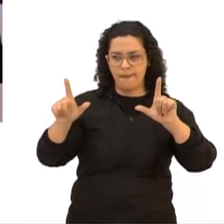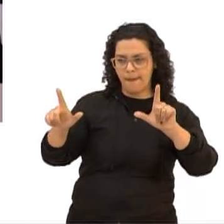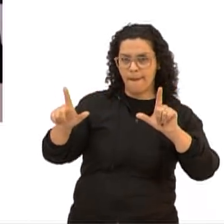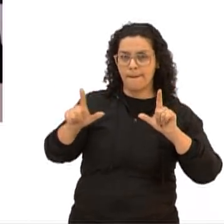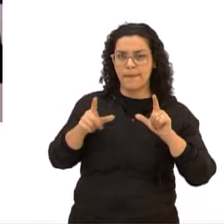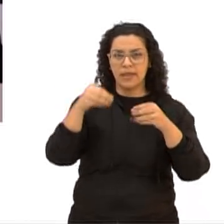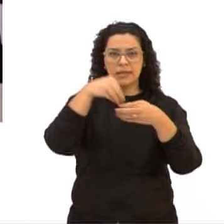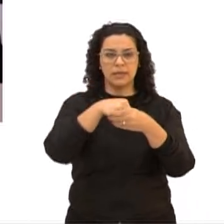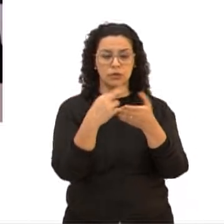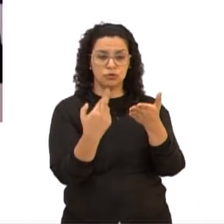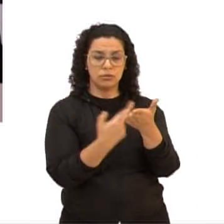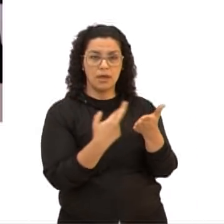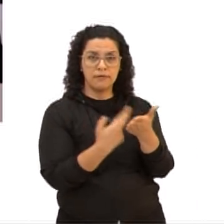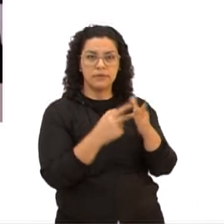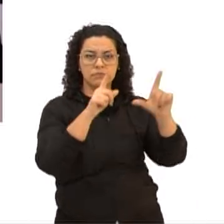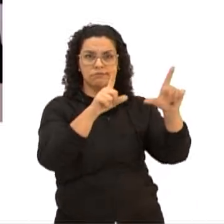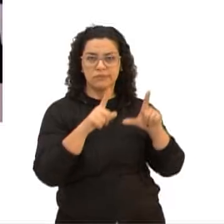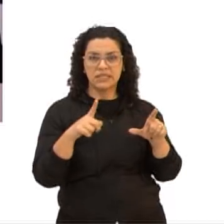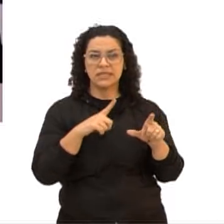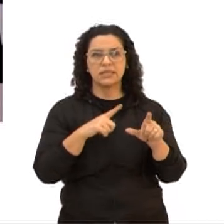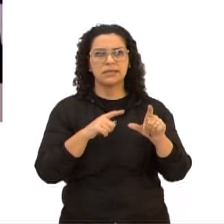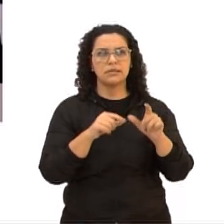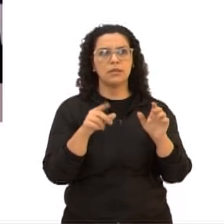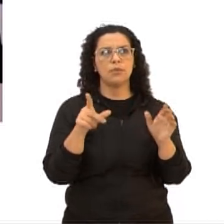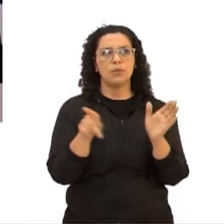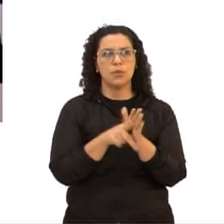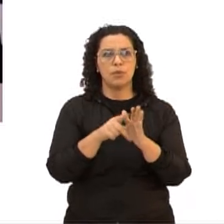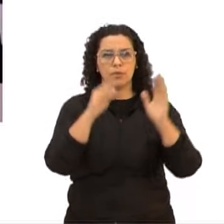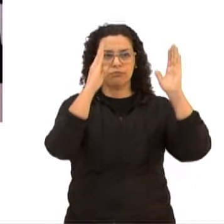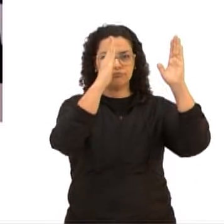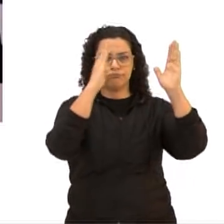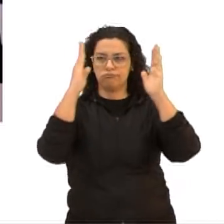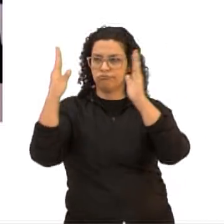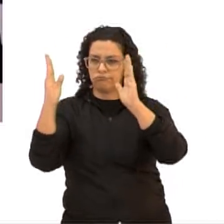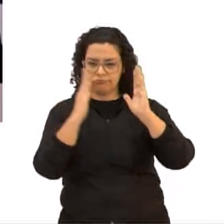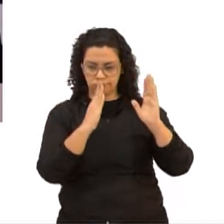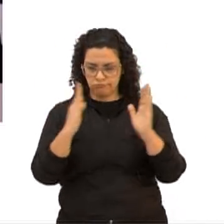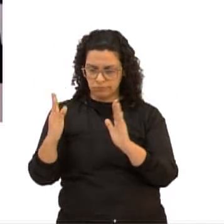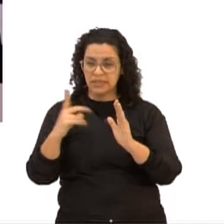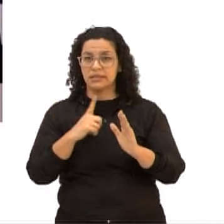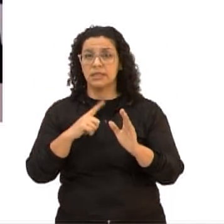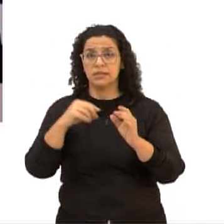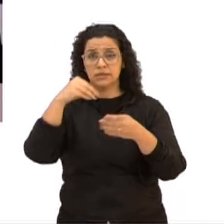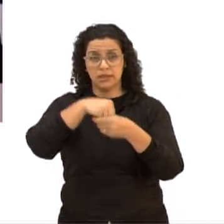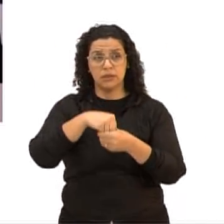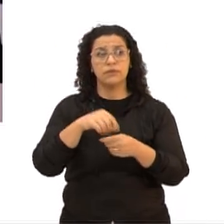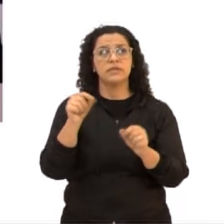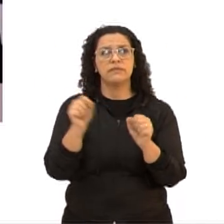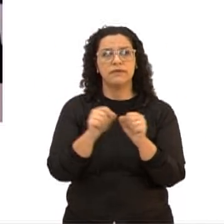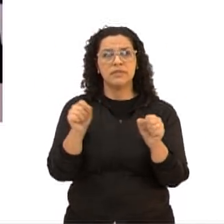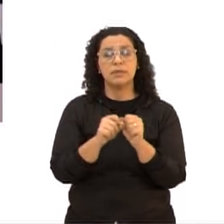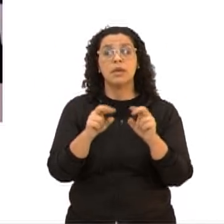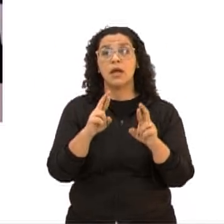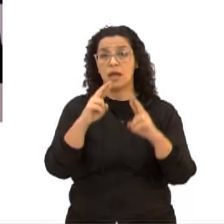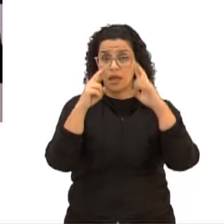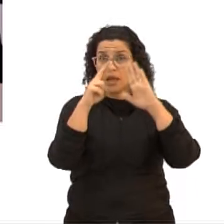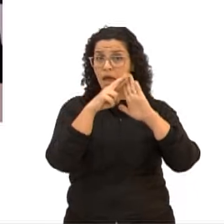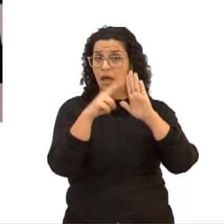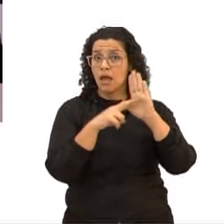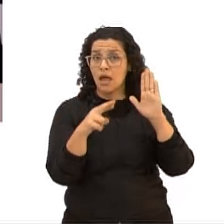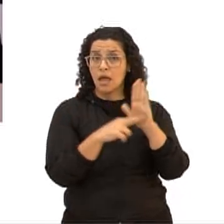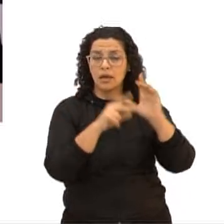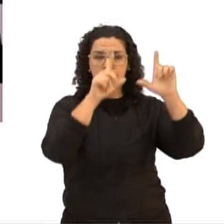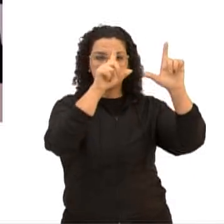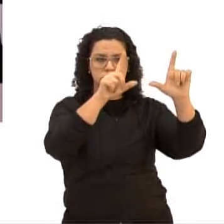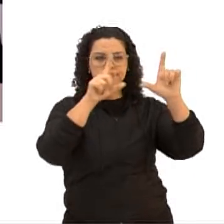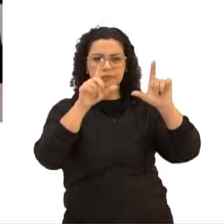dentro de uma página, né? Dentro de a diagramação dos quadros, das cenas dentro de uma página de quadrinho, que você respeita uma série de enquadramentos,